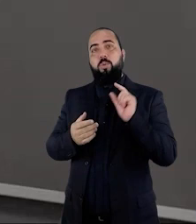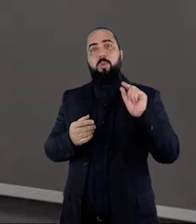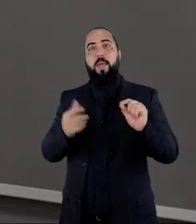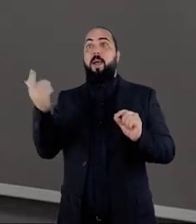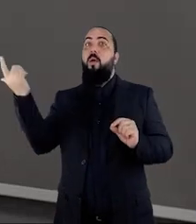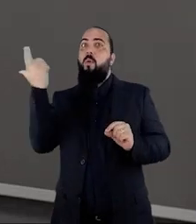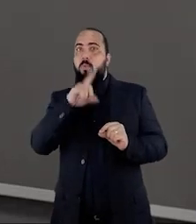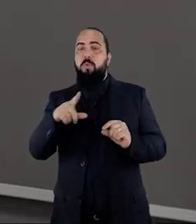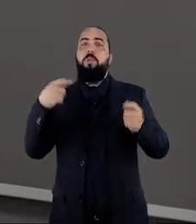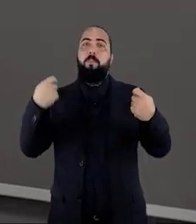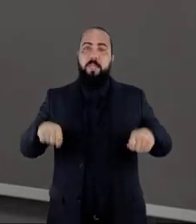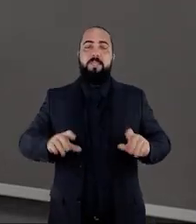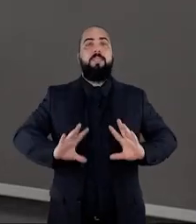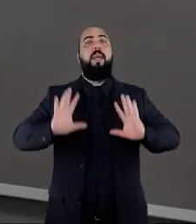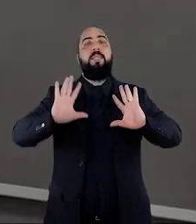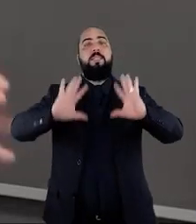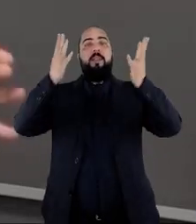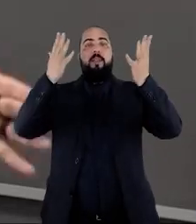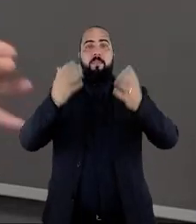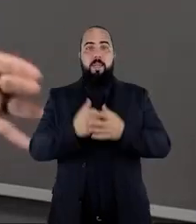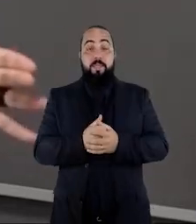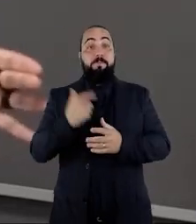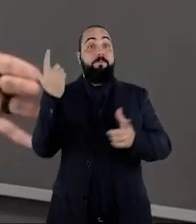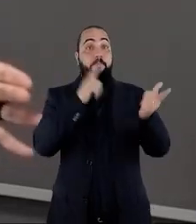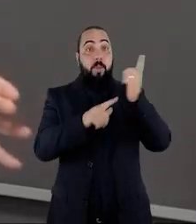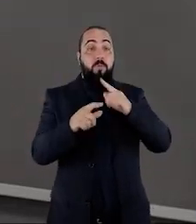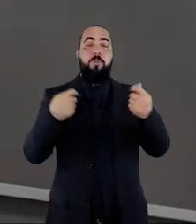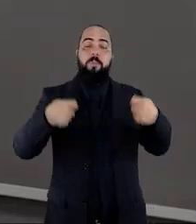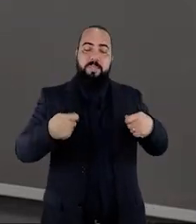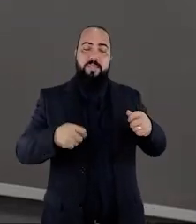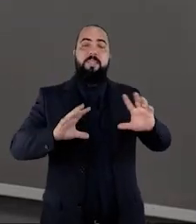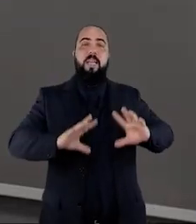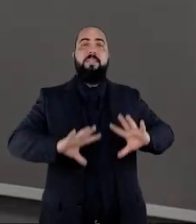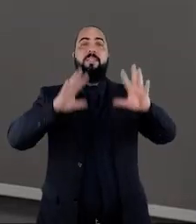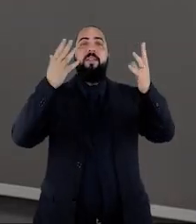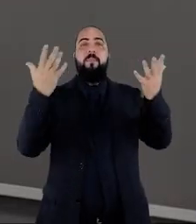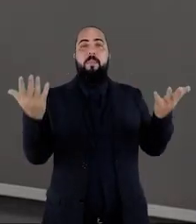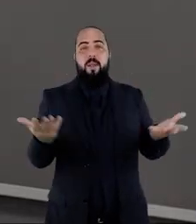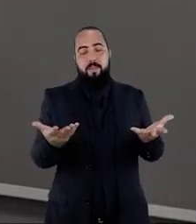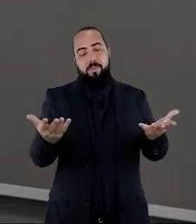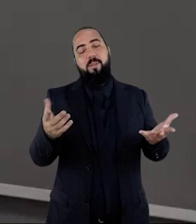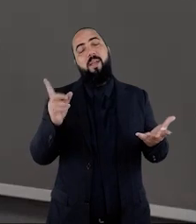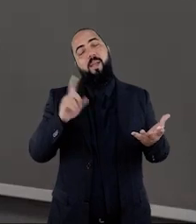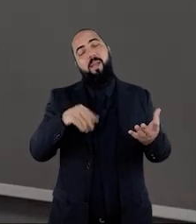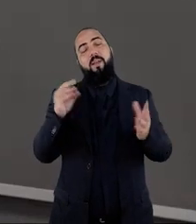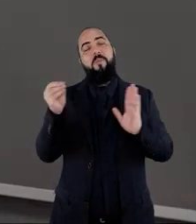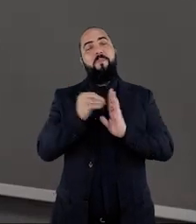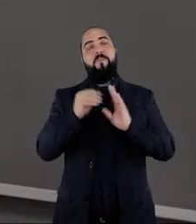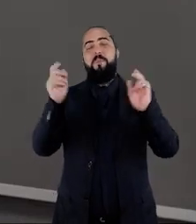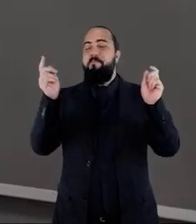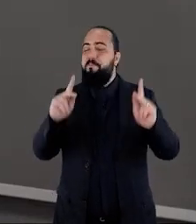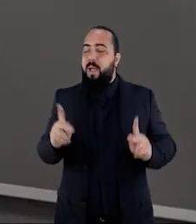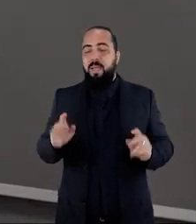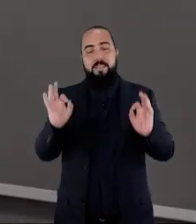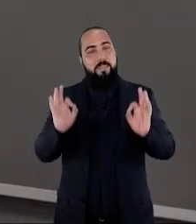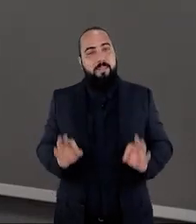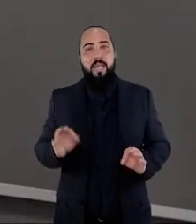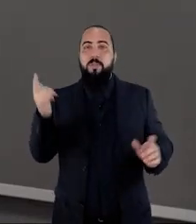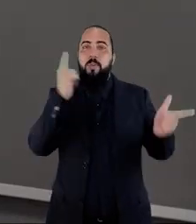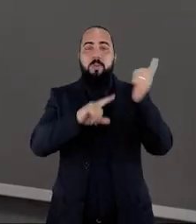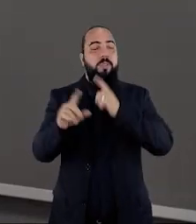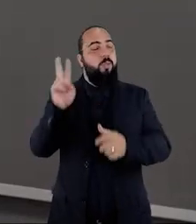e acreditando que as conquistas devem ser celebradas. As conquistas devem ser colocadas como tais.